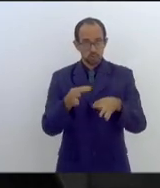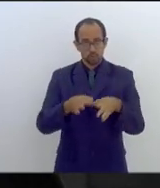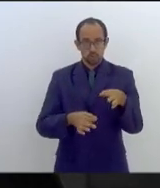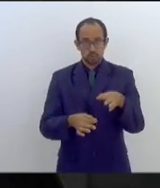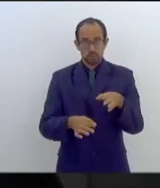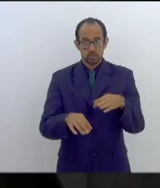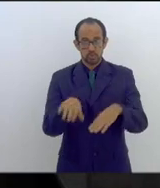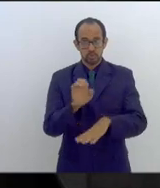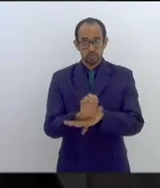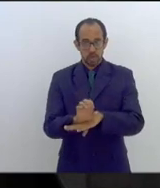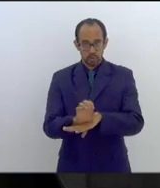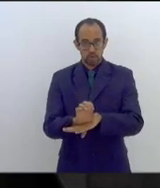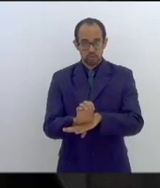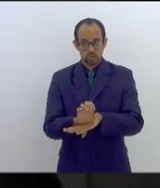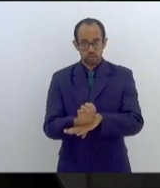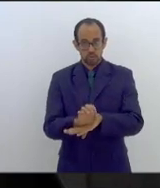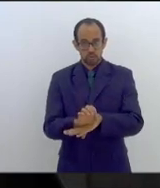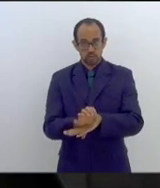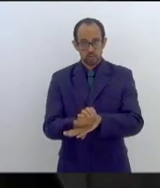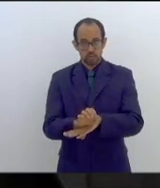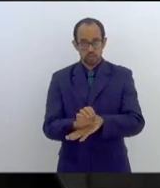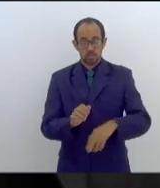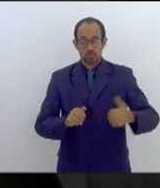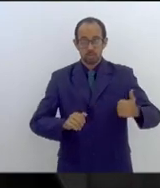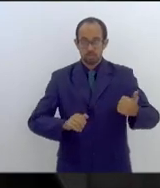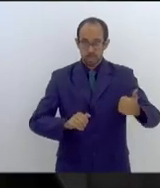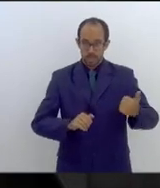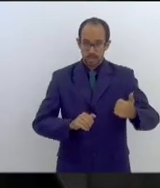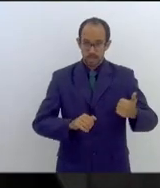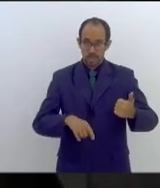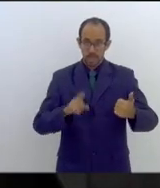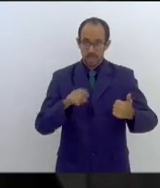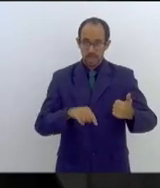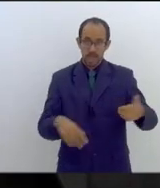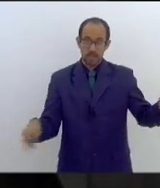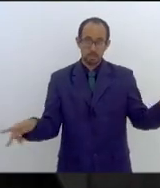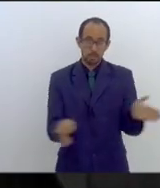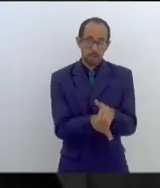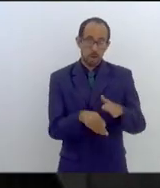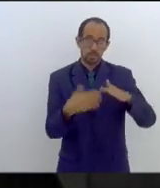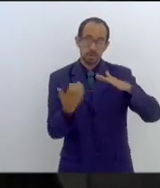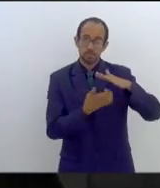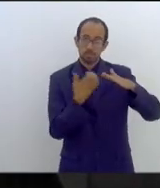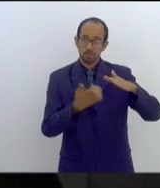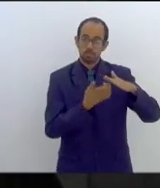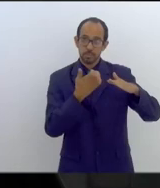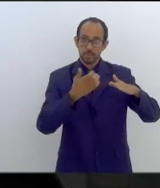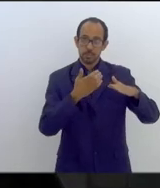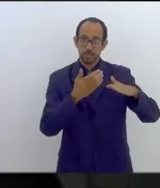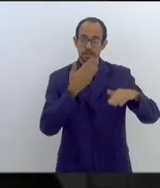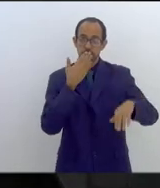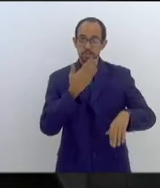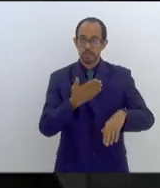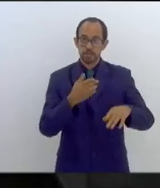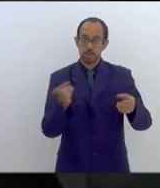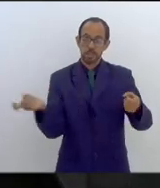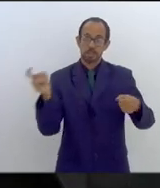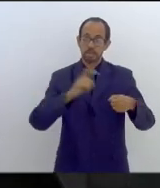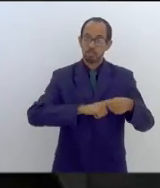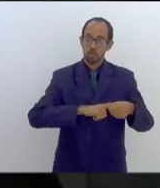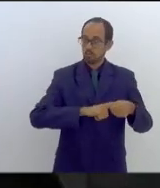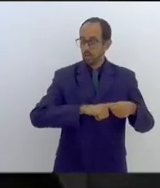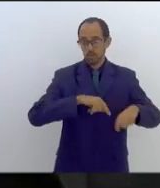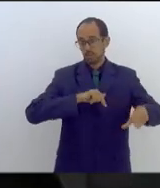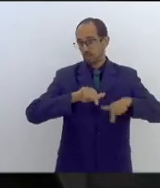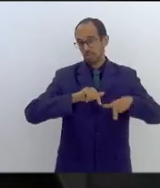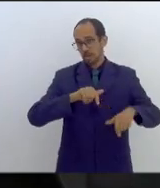aquaviário, e uma delas, a autora, é a própria concessionária, que interpôs uma ação para devolver a concessão. Então,